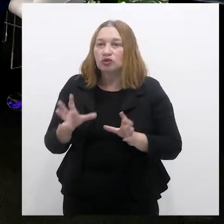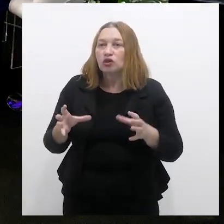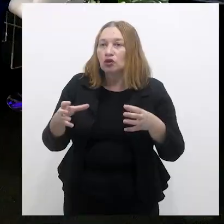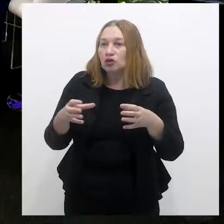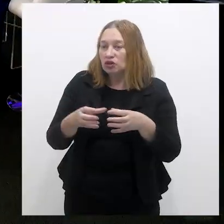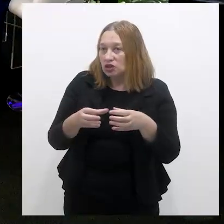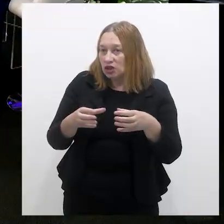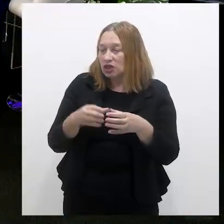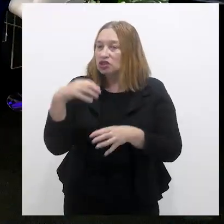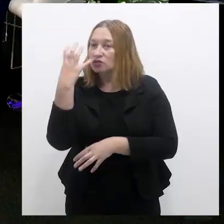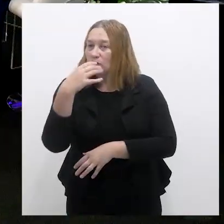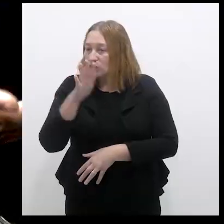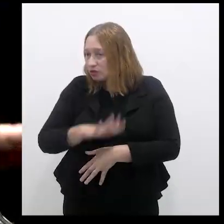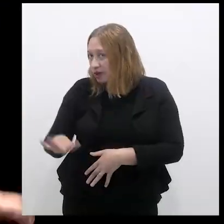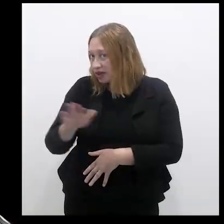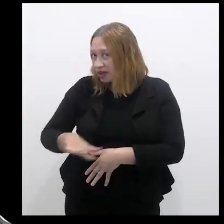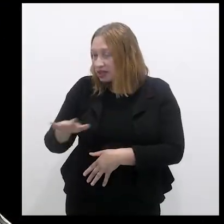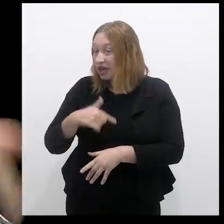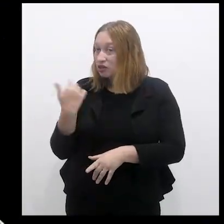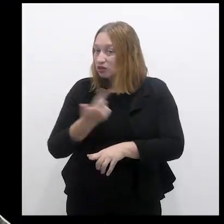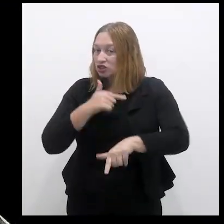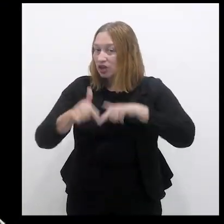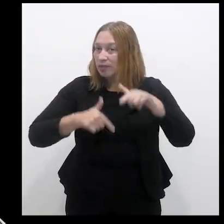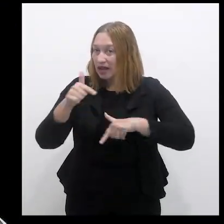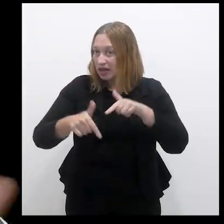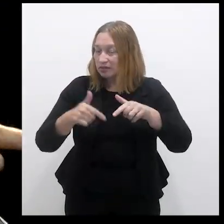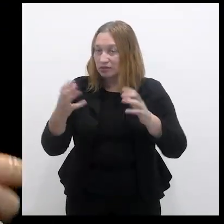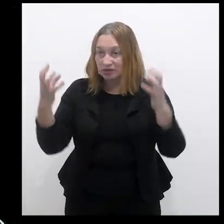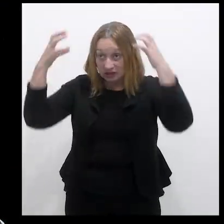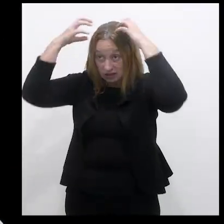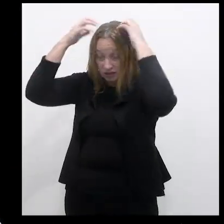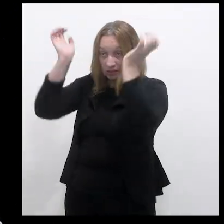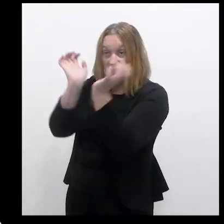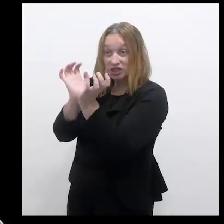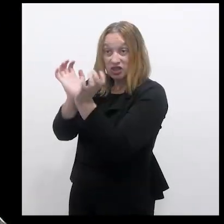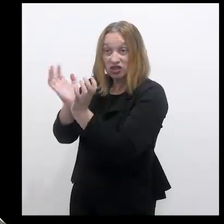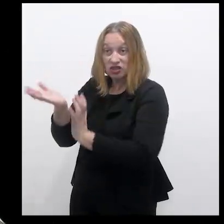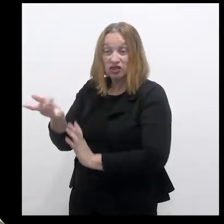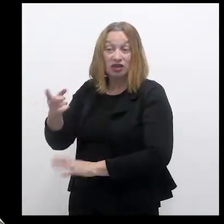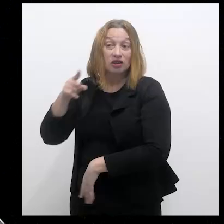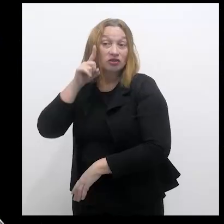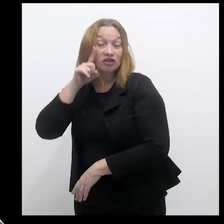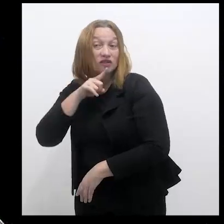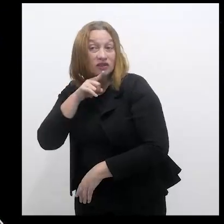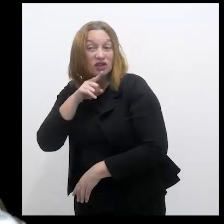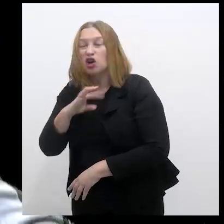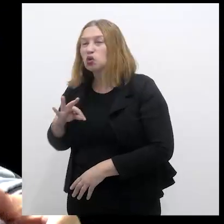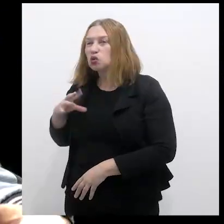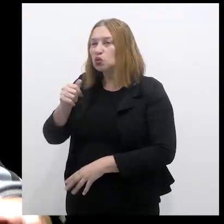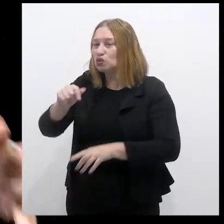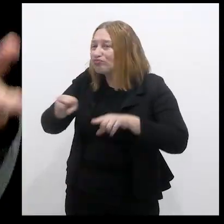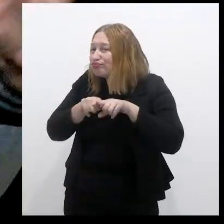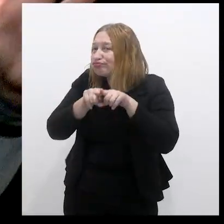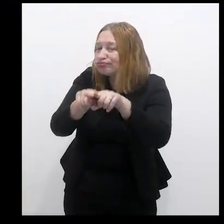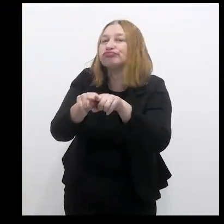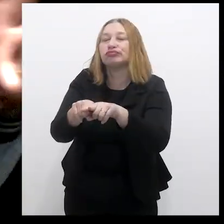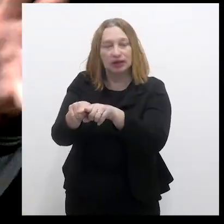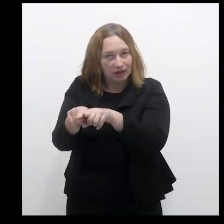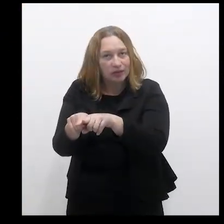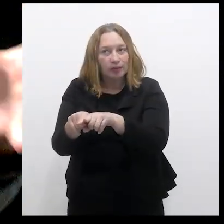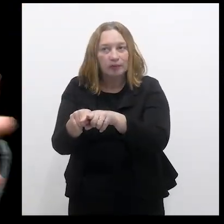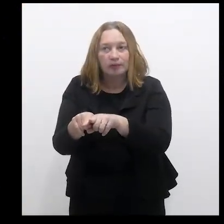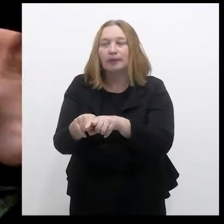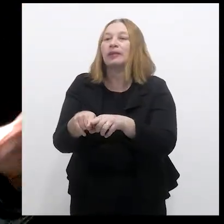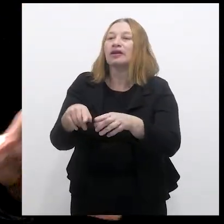no Grandes Músicos para Pequenos, que a gente se conheceu, inclusive, trabalhando na Disney, lá Olha. fora, pois é. Uhum. E aí eu acho que tudo meio que se